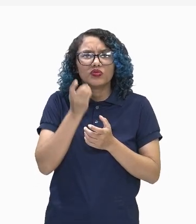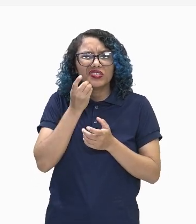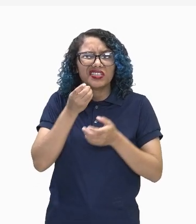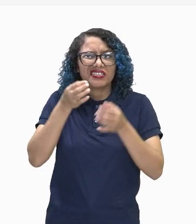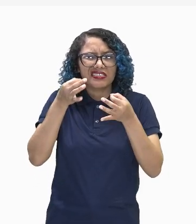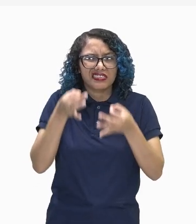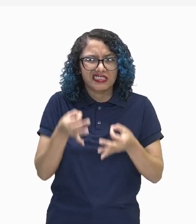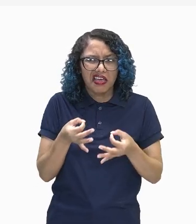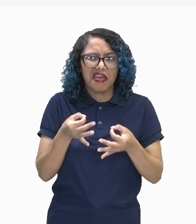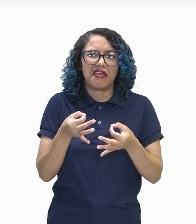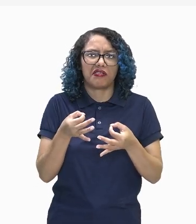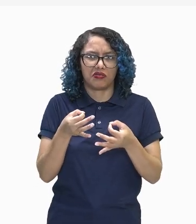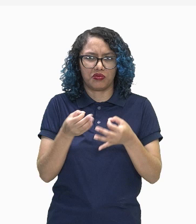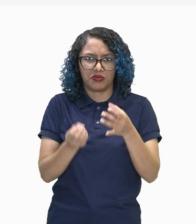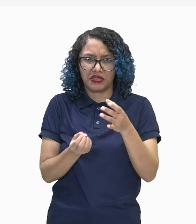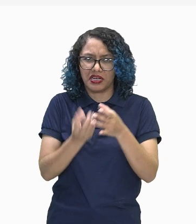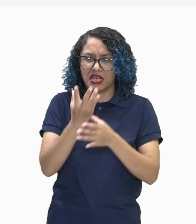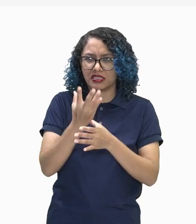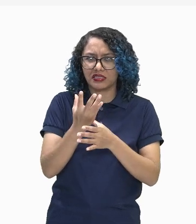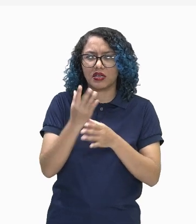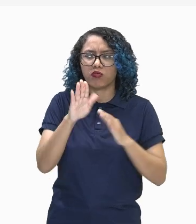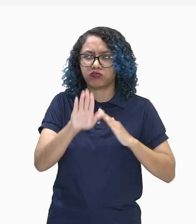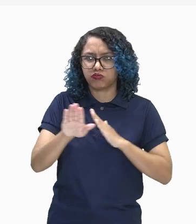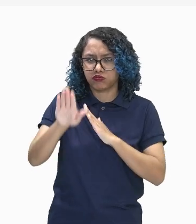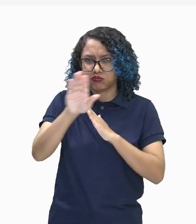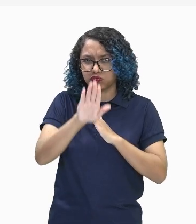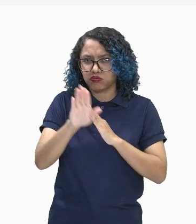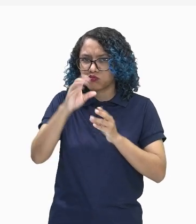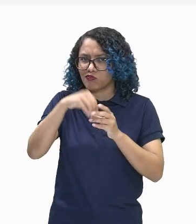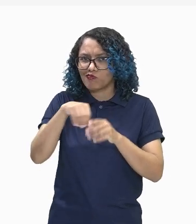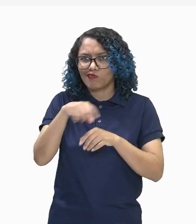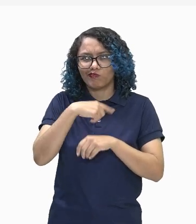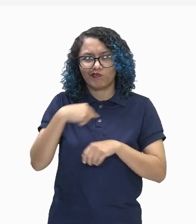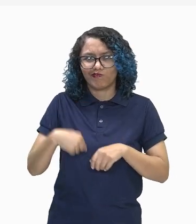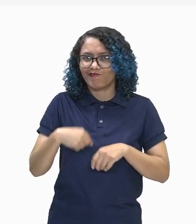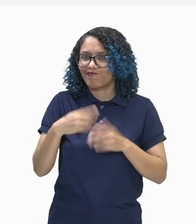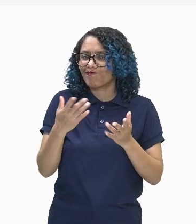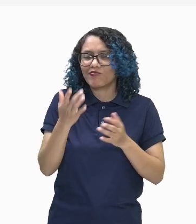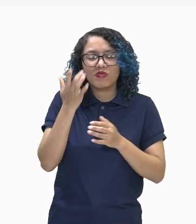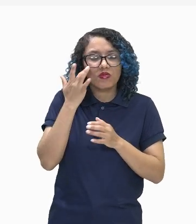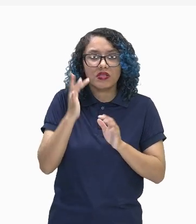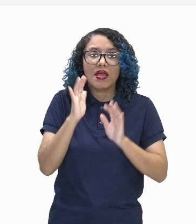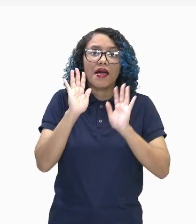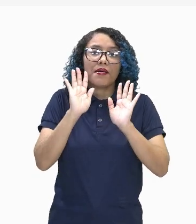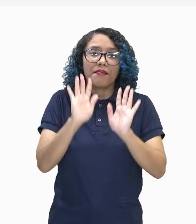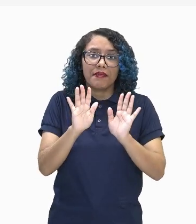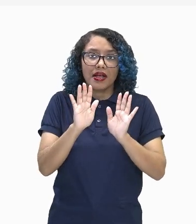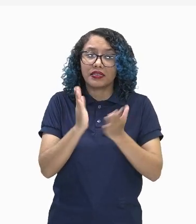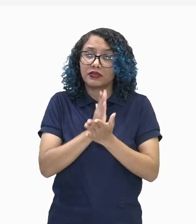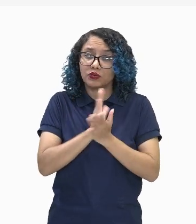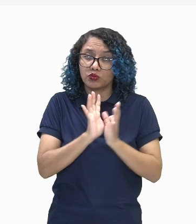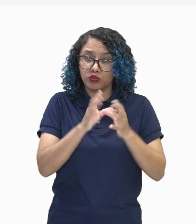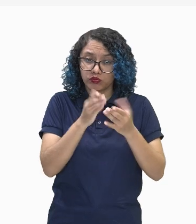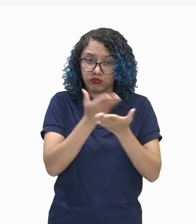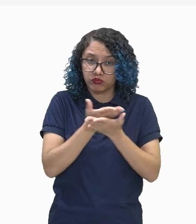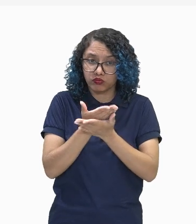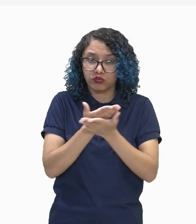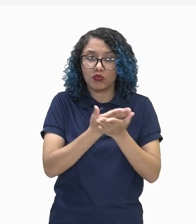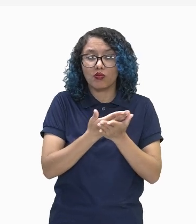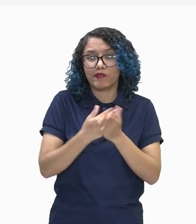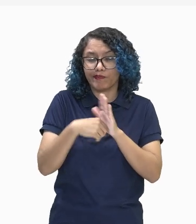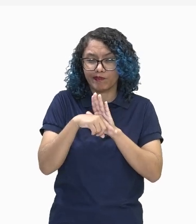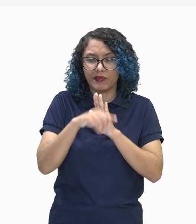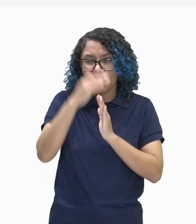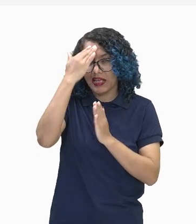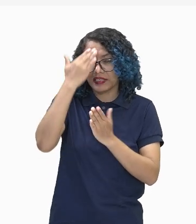para dizer quando o Kung Fu surgiu na China. Porém, estudiosos acreditam